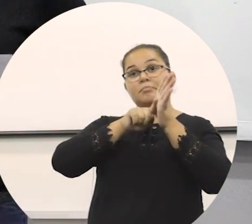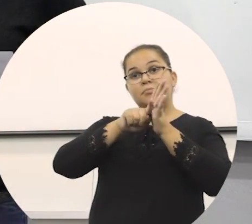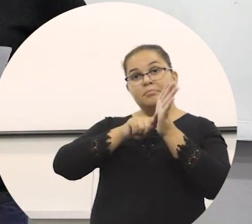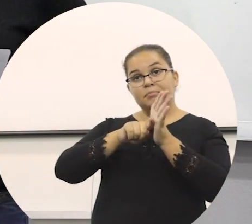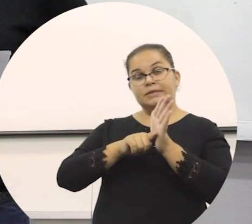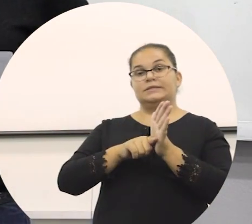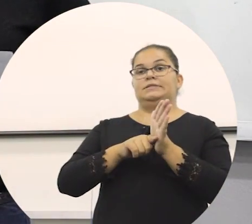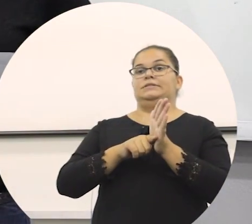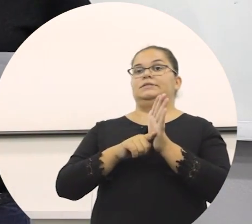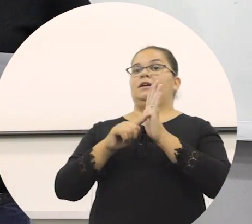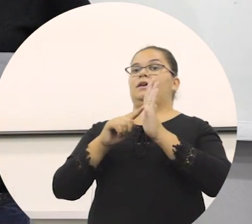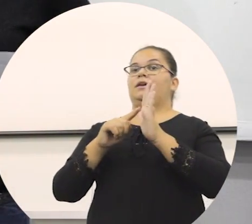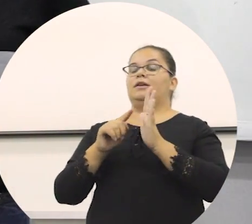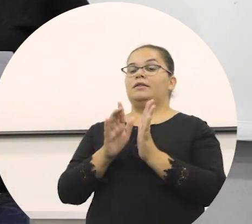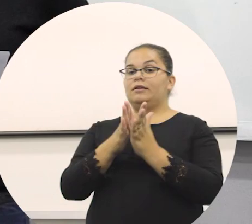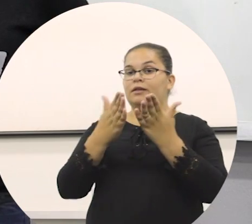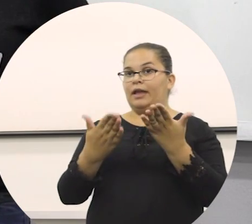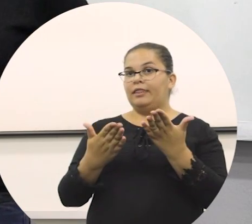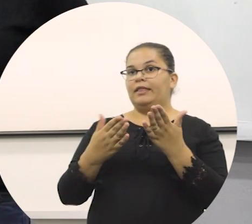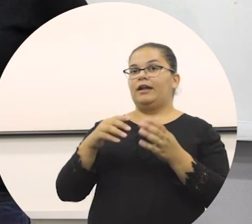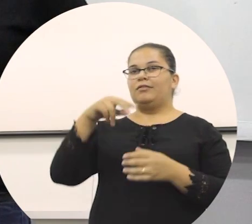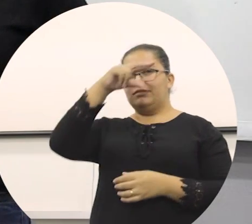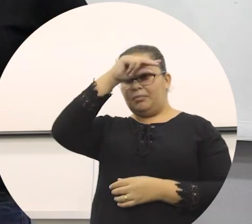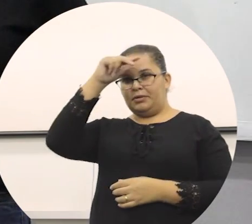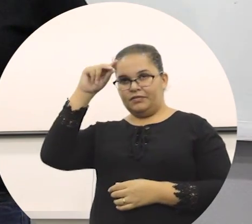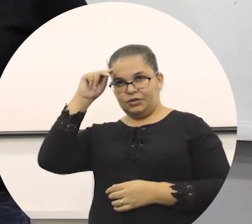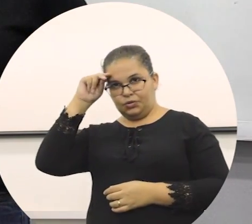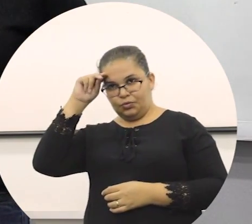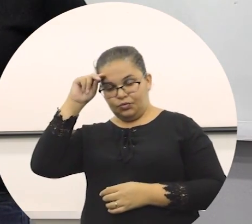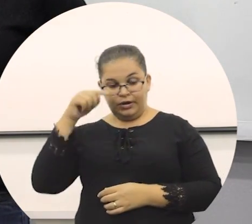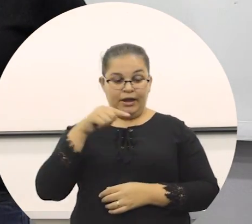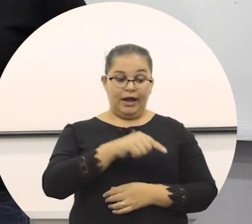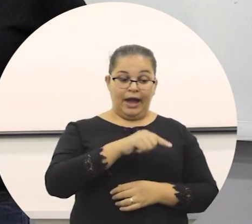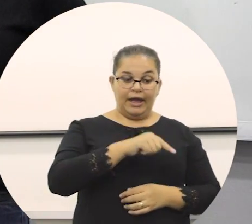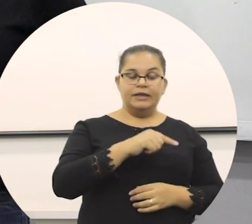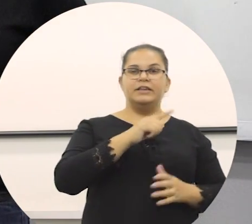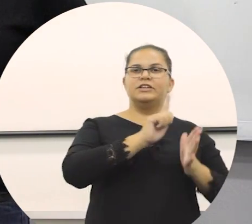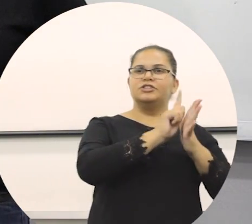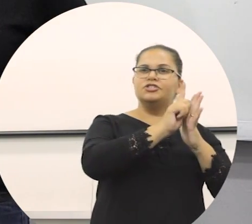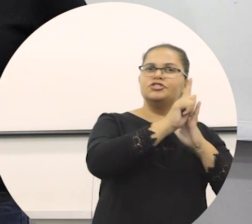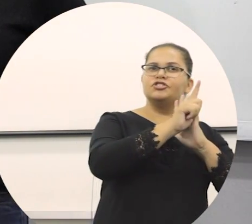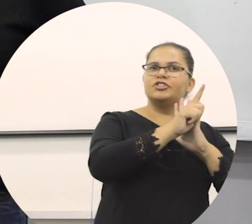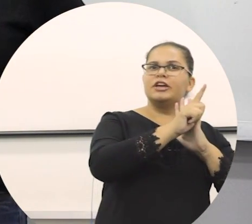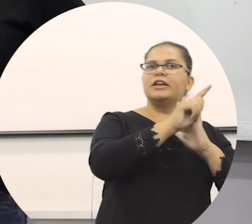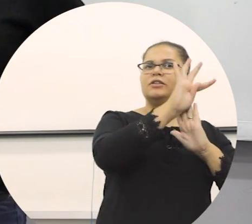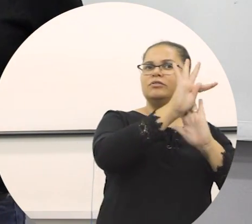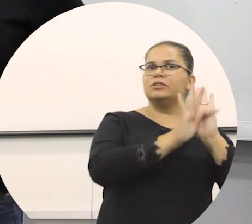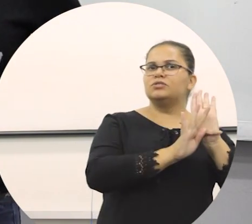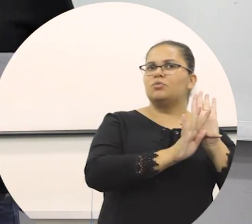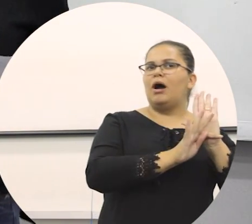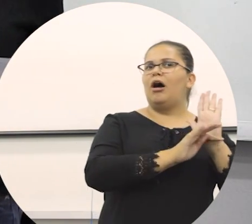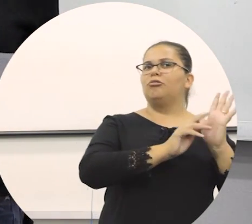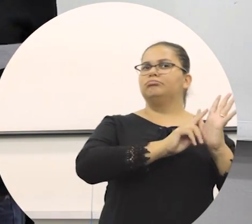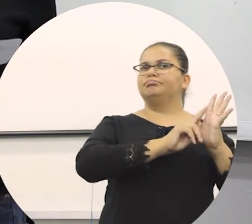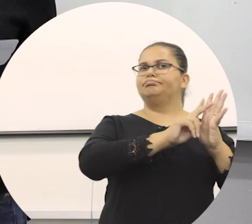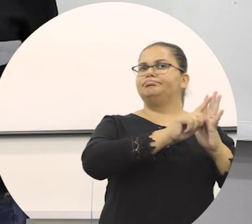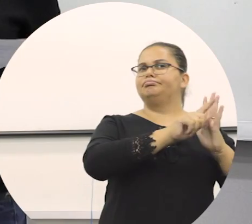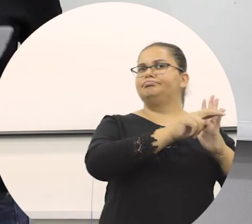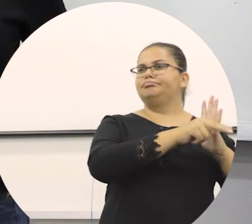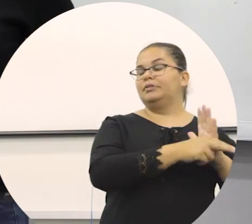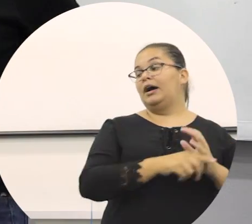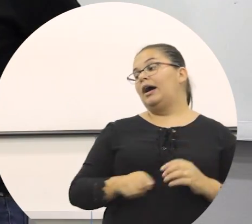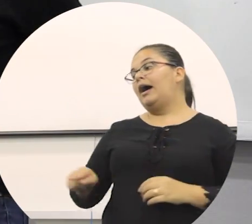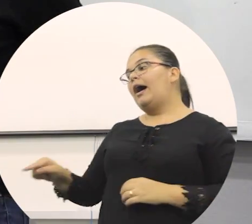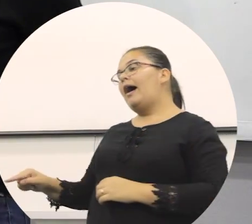portuguesa para trabalhar do que ele será trabalhado em língua de sinais. Não, os documentos,